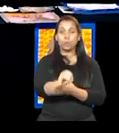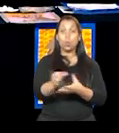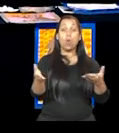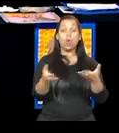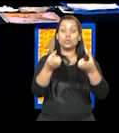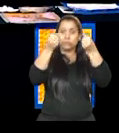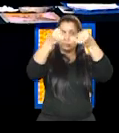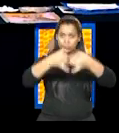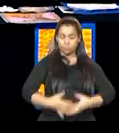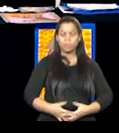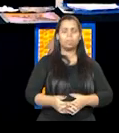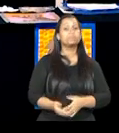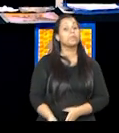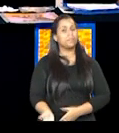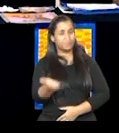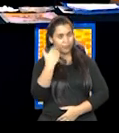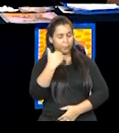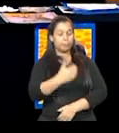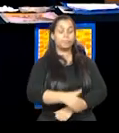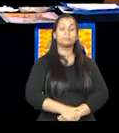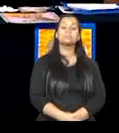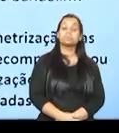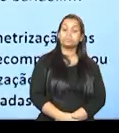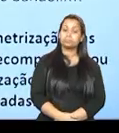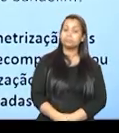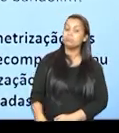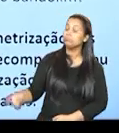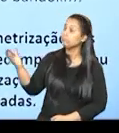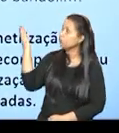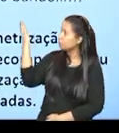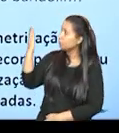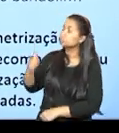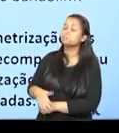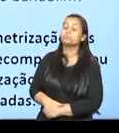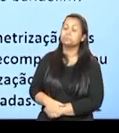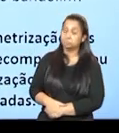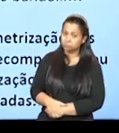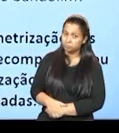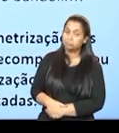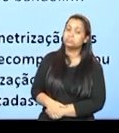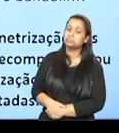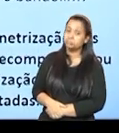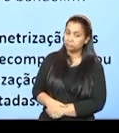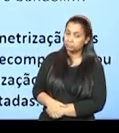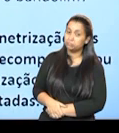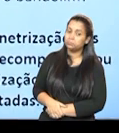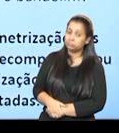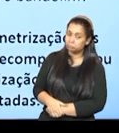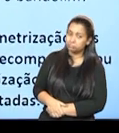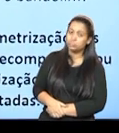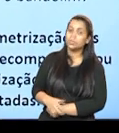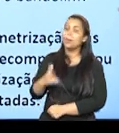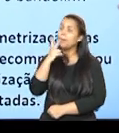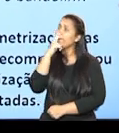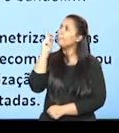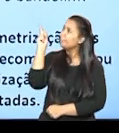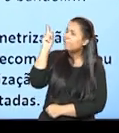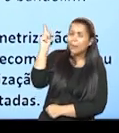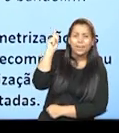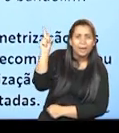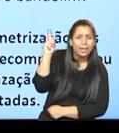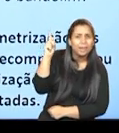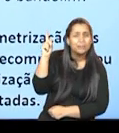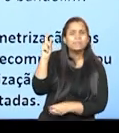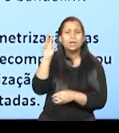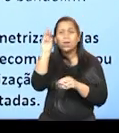falar hoje. Vem aqui comigo. Cubinhos, mosaicos, caquinhos, pedaços. Não parece que